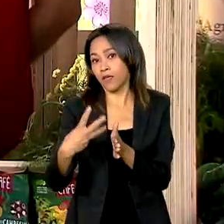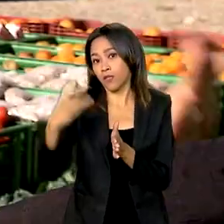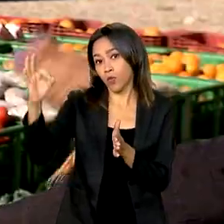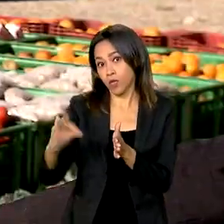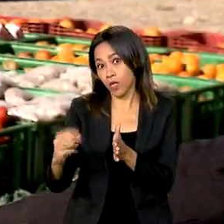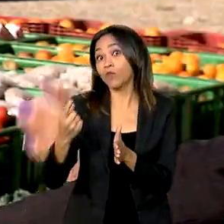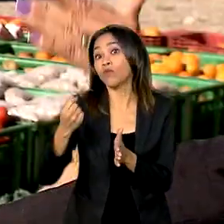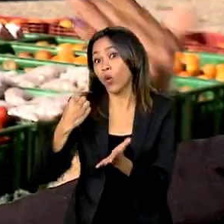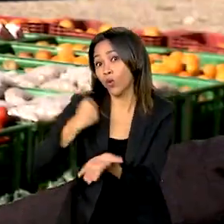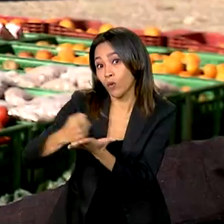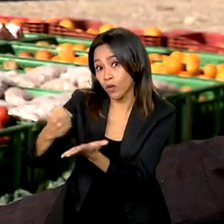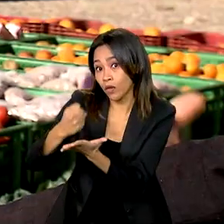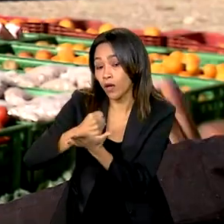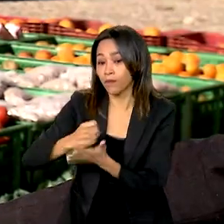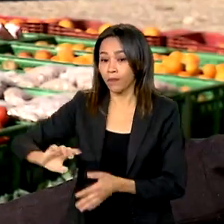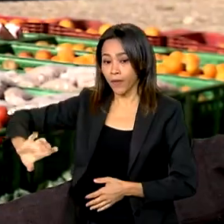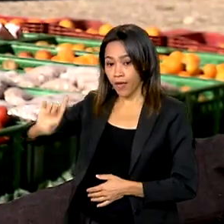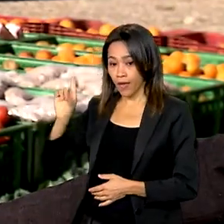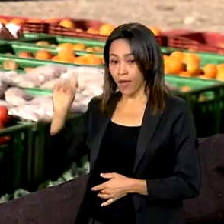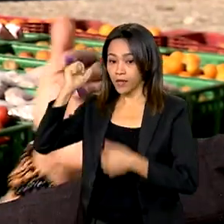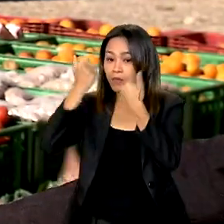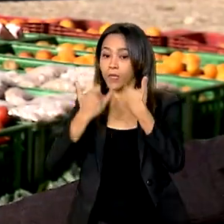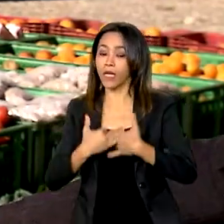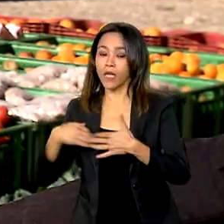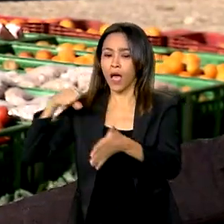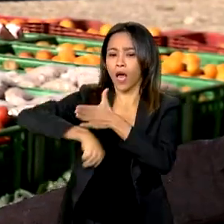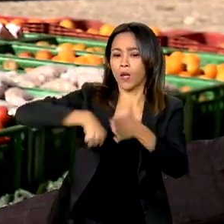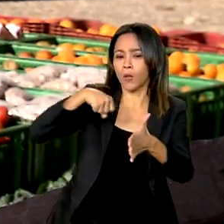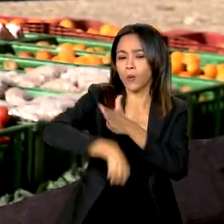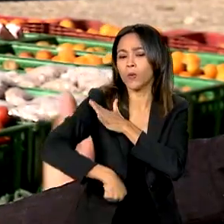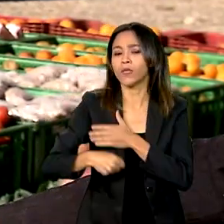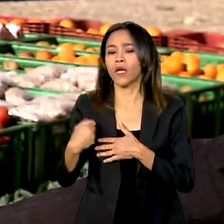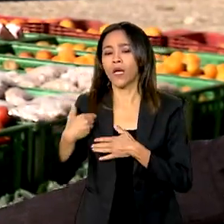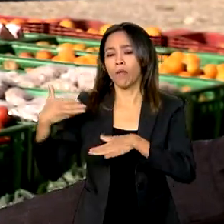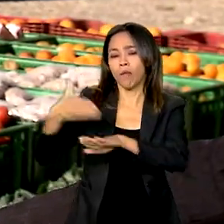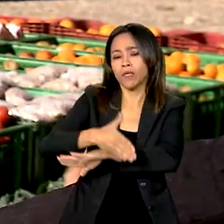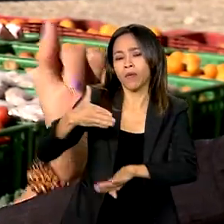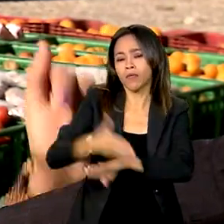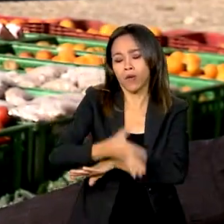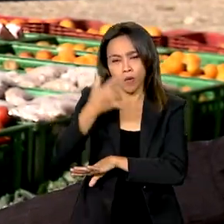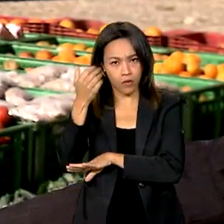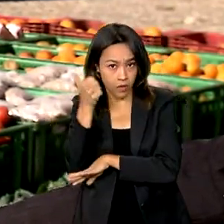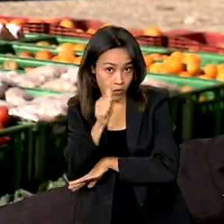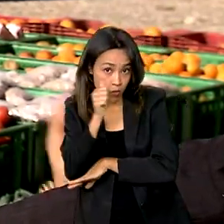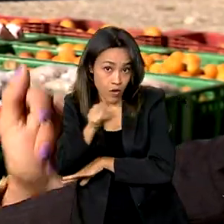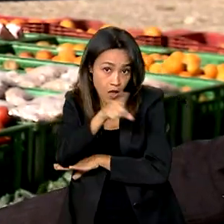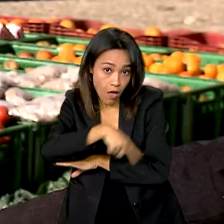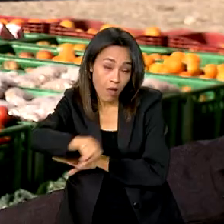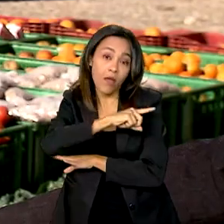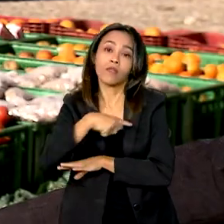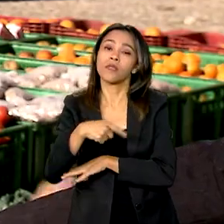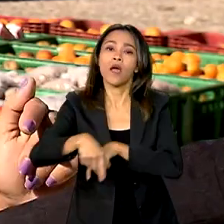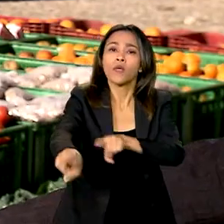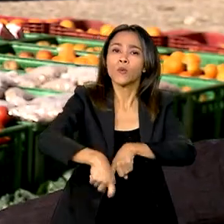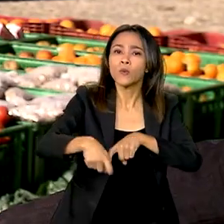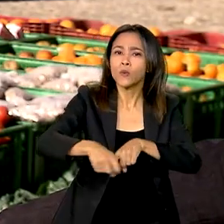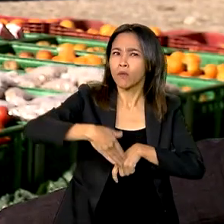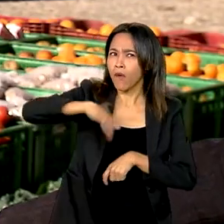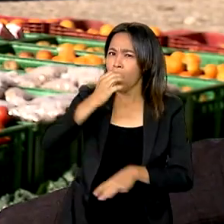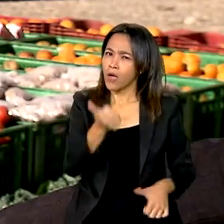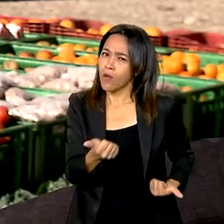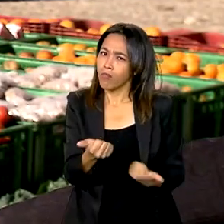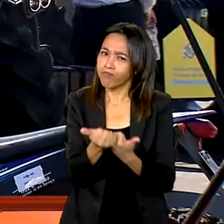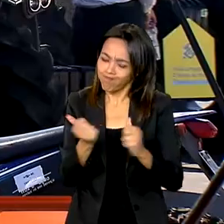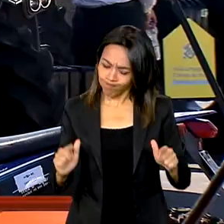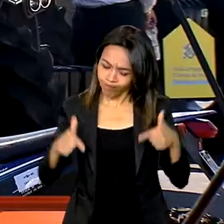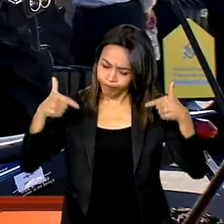contratado. Com a luta e a presença e a organização das mulheres, a nossa agricultura cada vez mais tende a se fortalecer e esse é o